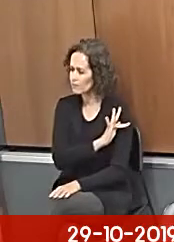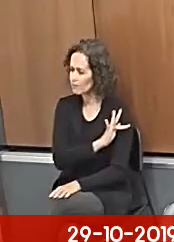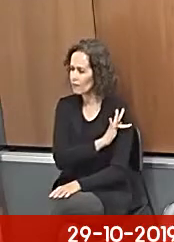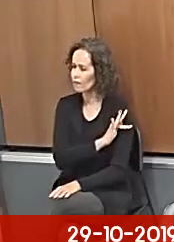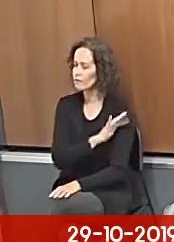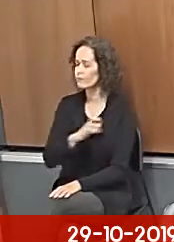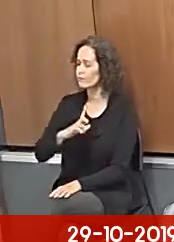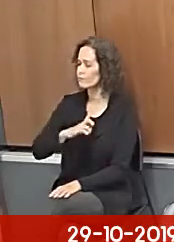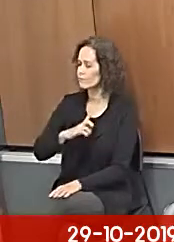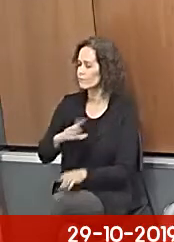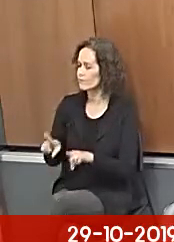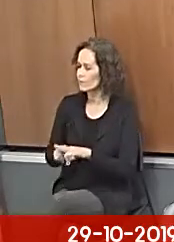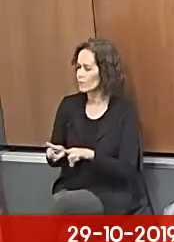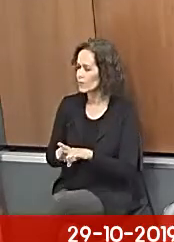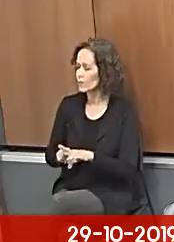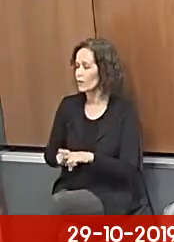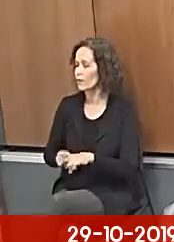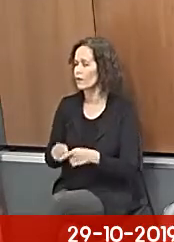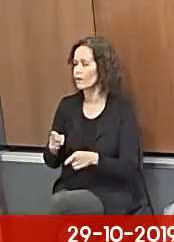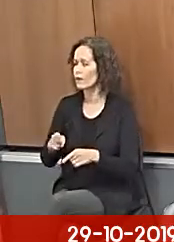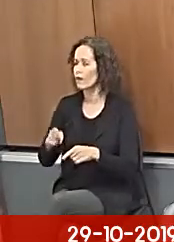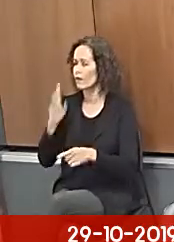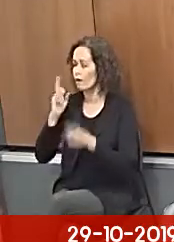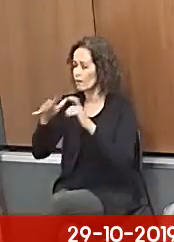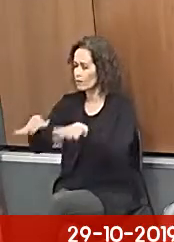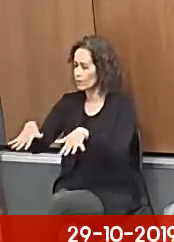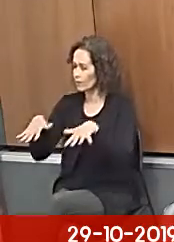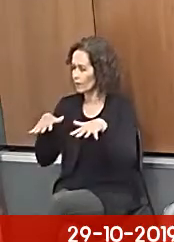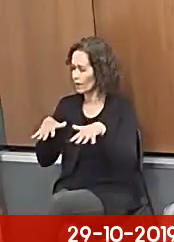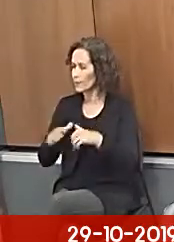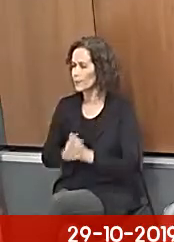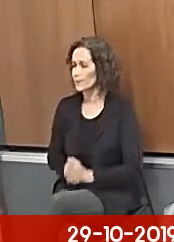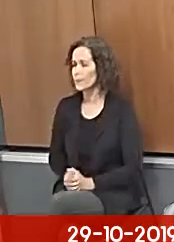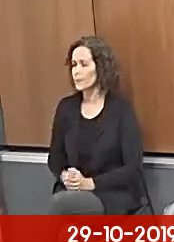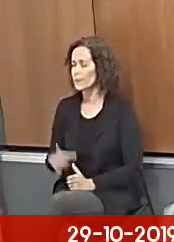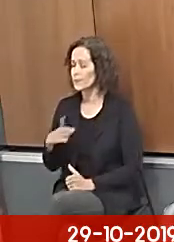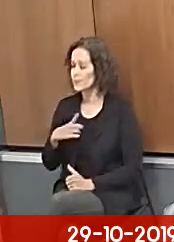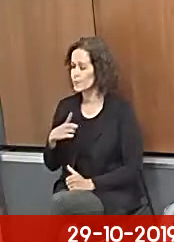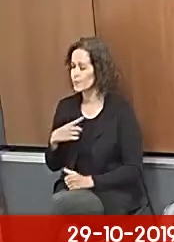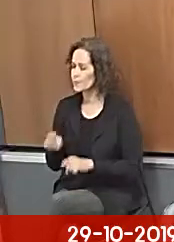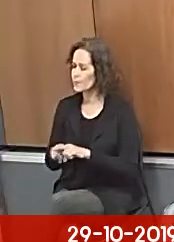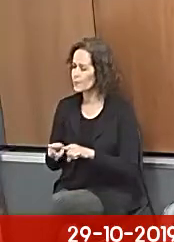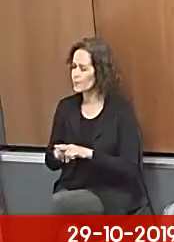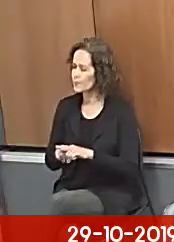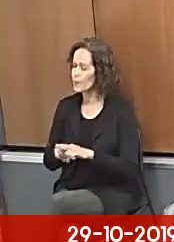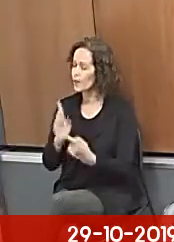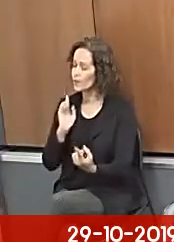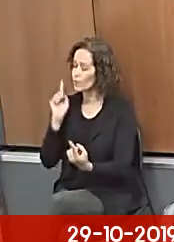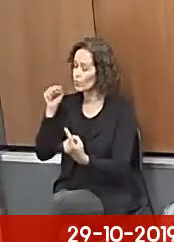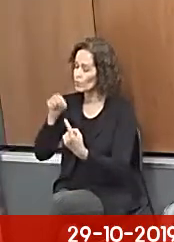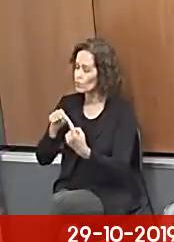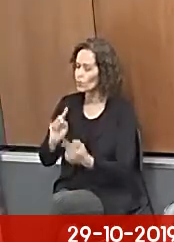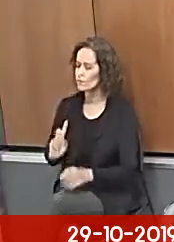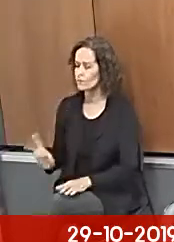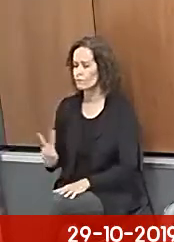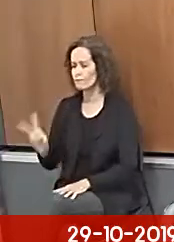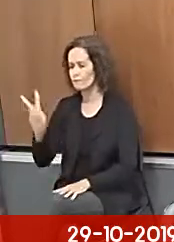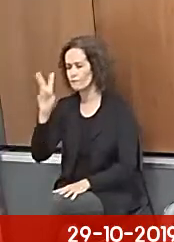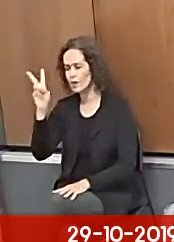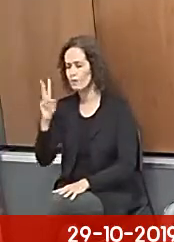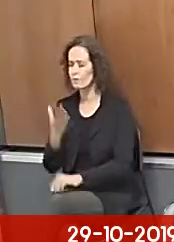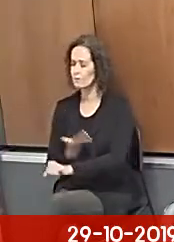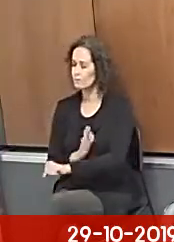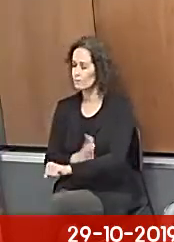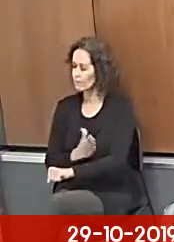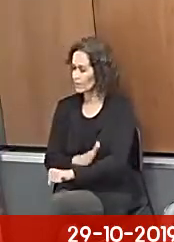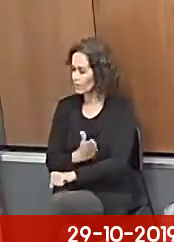a parte da Assembleia Geral também. Alguma das questões das missão e valores, né? Que é proporcionar treinamento e competições